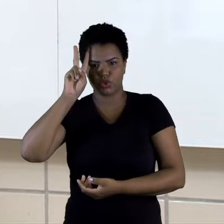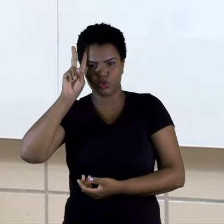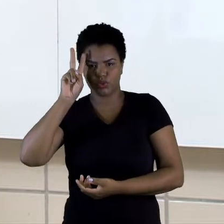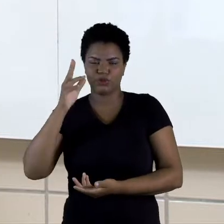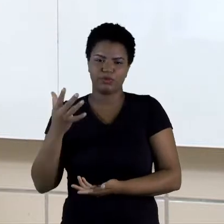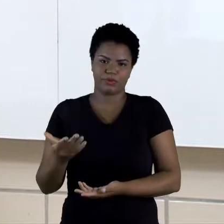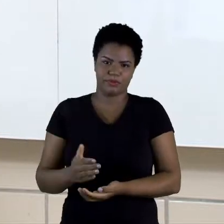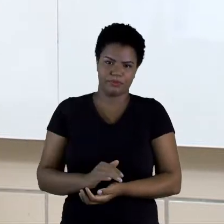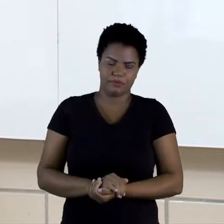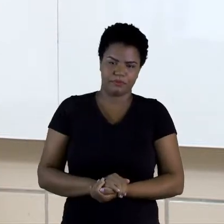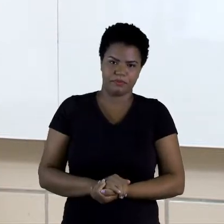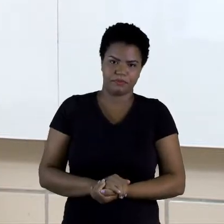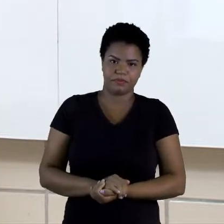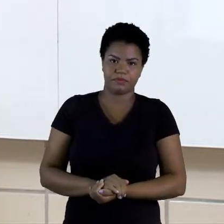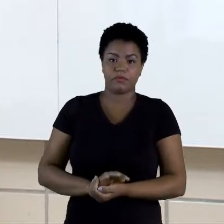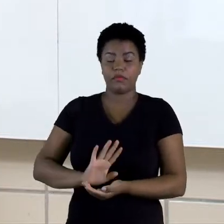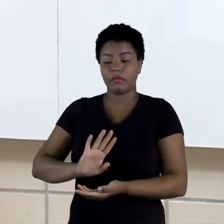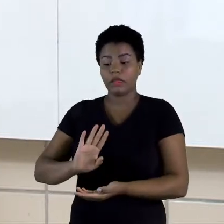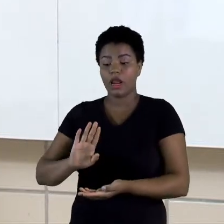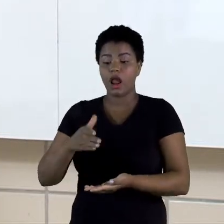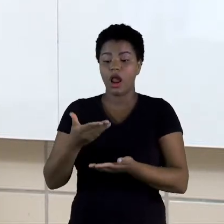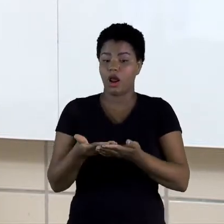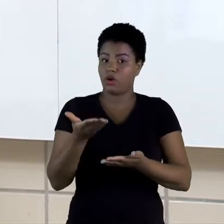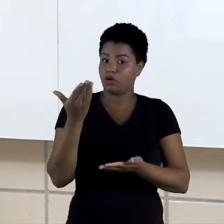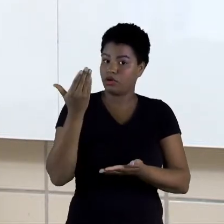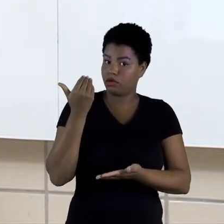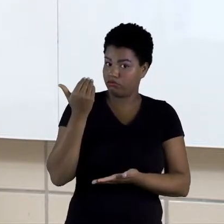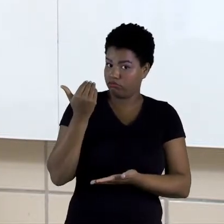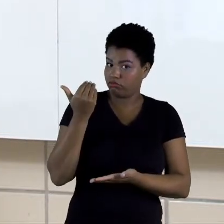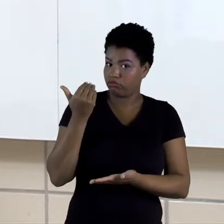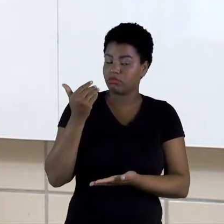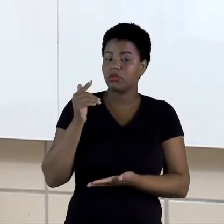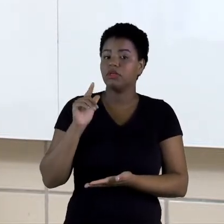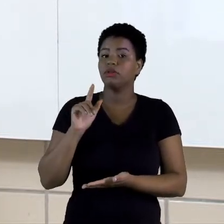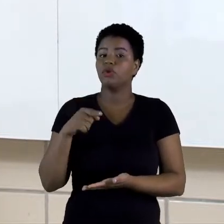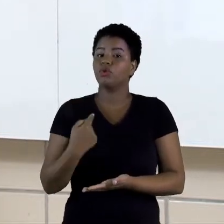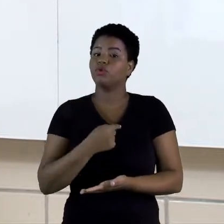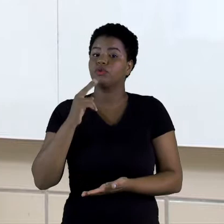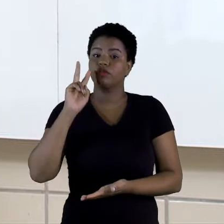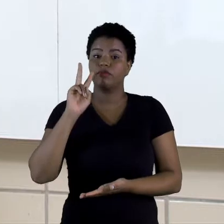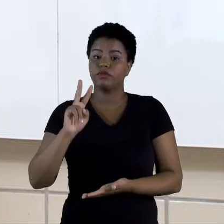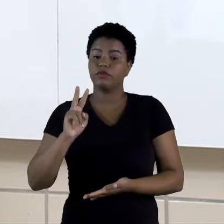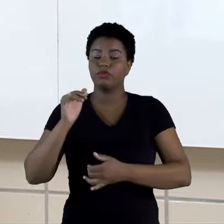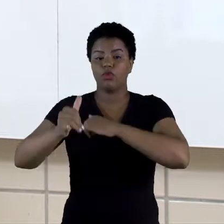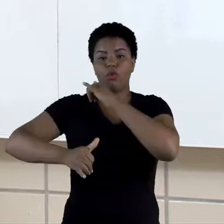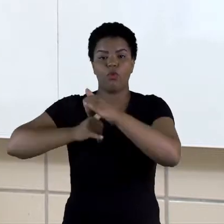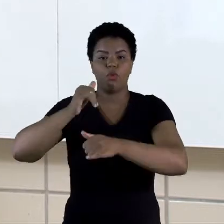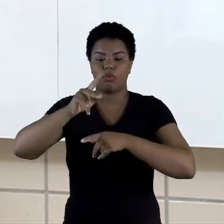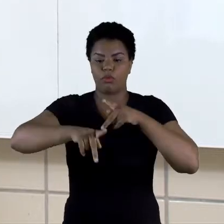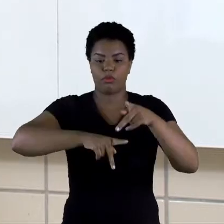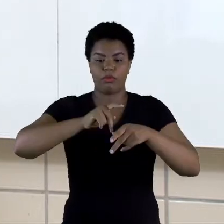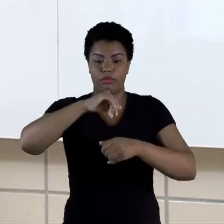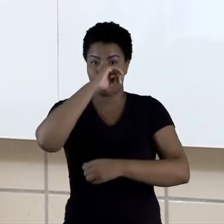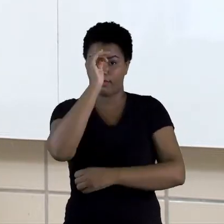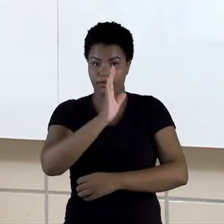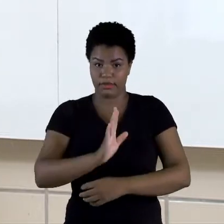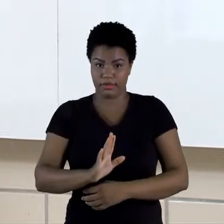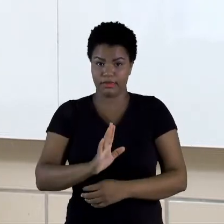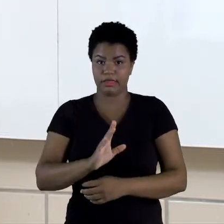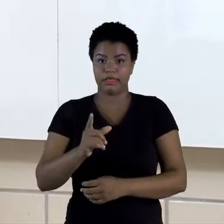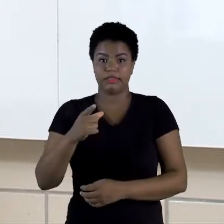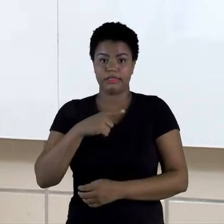boca. Na última aula, nós vimos um conto popular brasileiro, onde tem